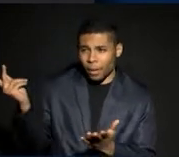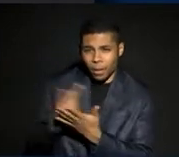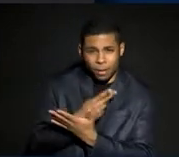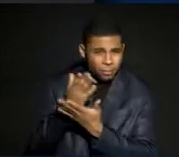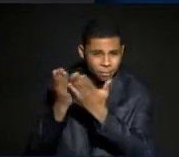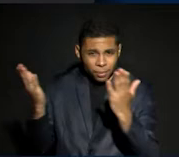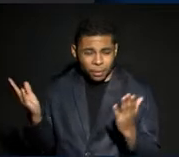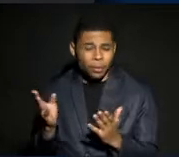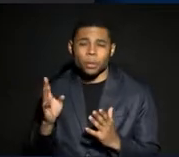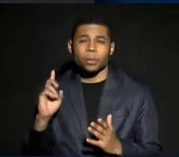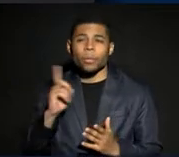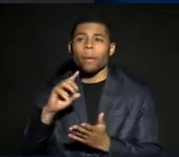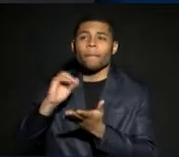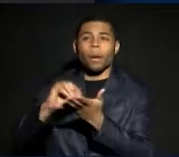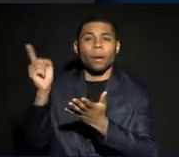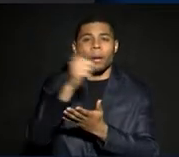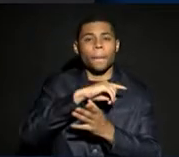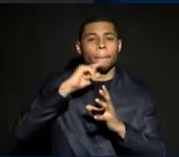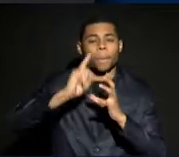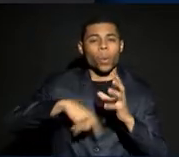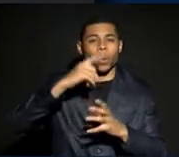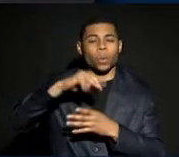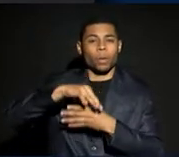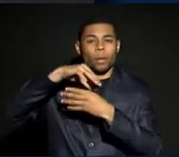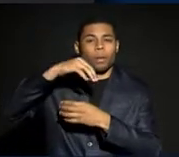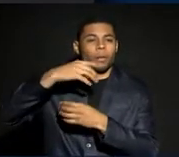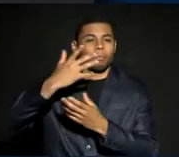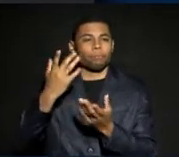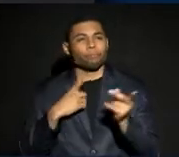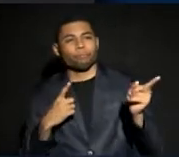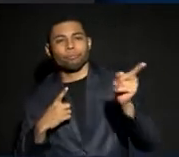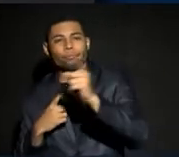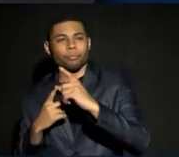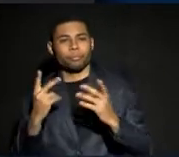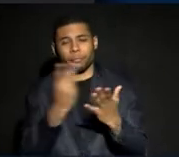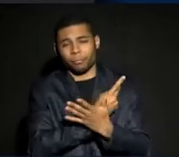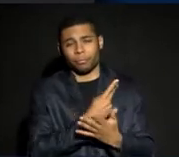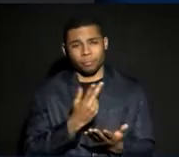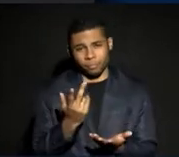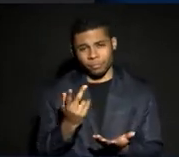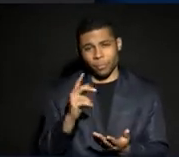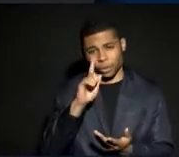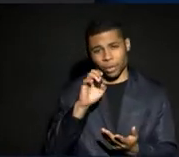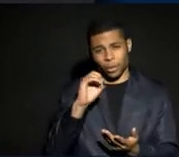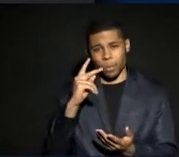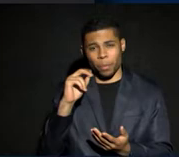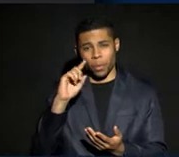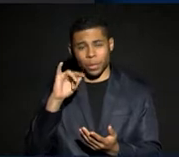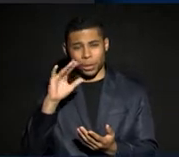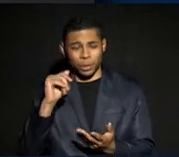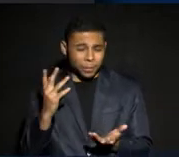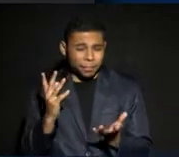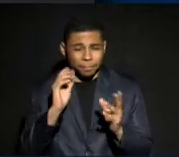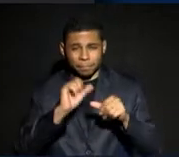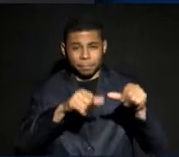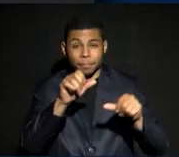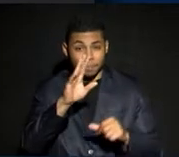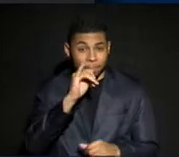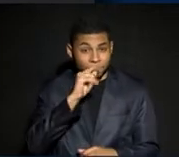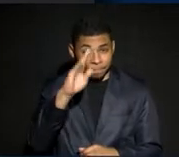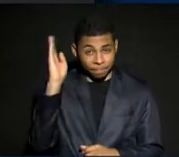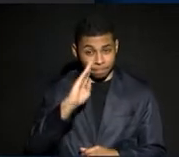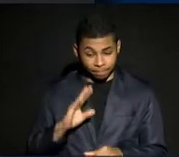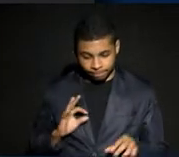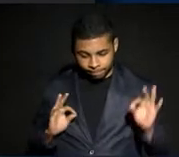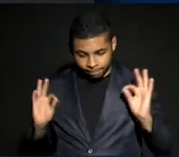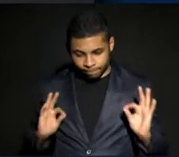de lideranças mundiais à altura dos desafios que estão colocados, a geopolítica mudou, e isso, se o Brasil se preparar